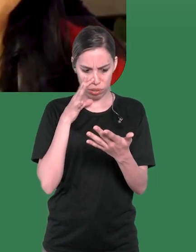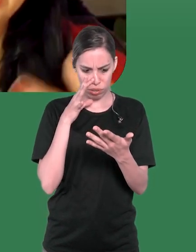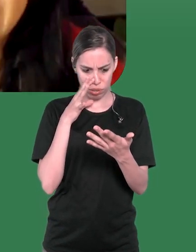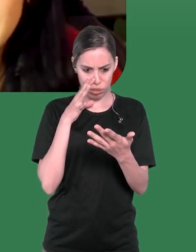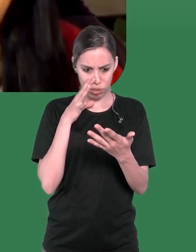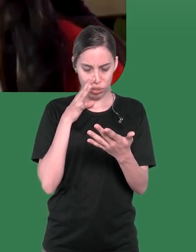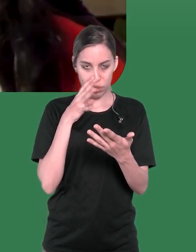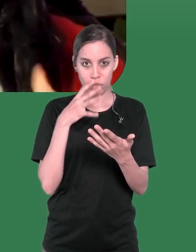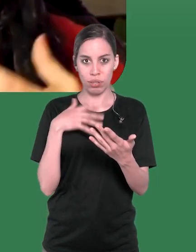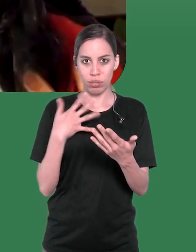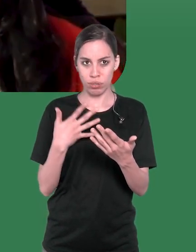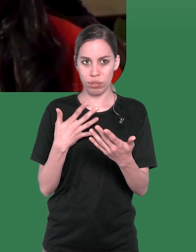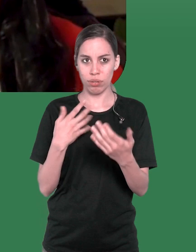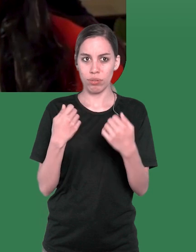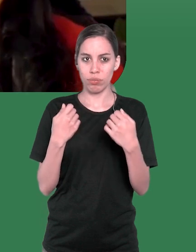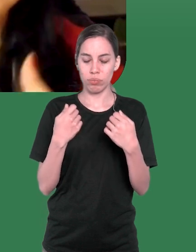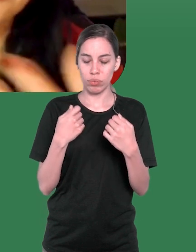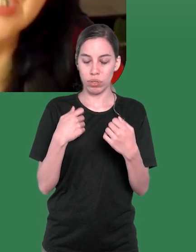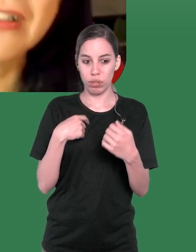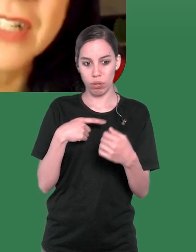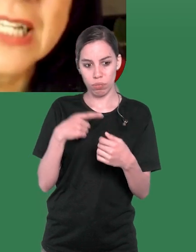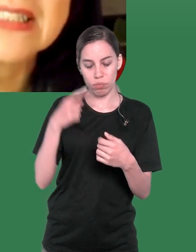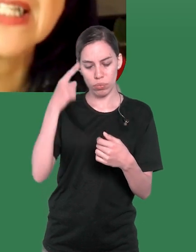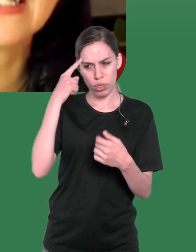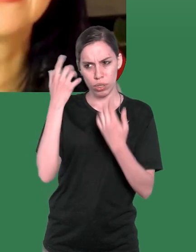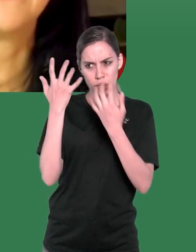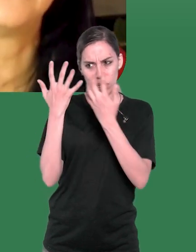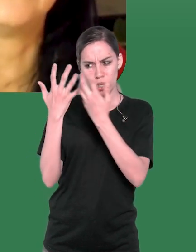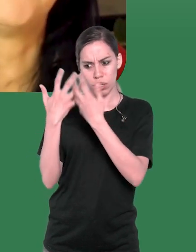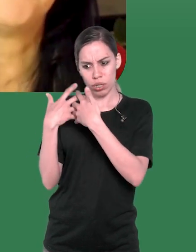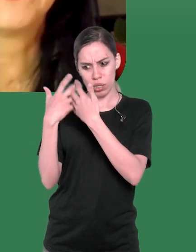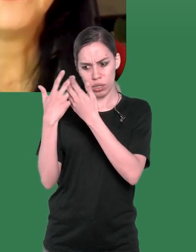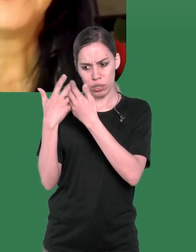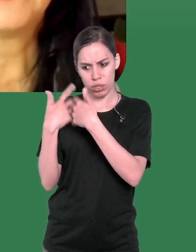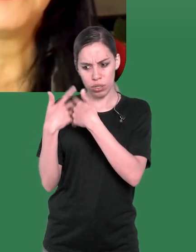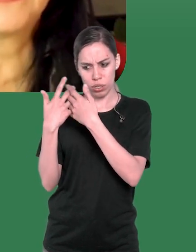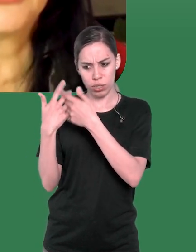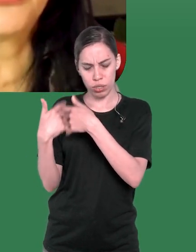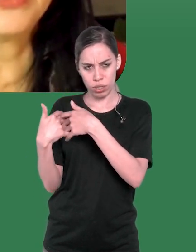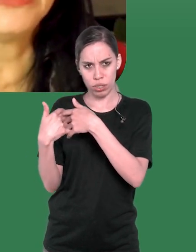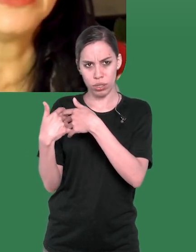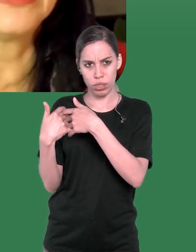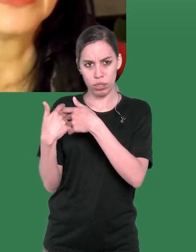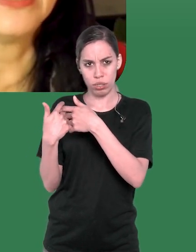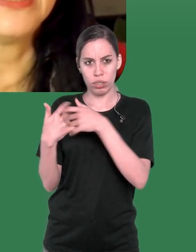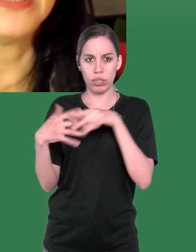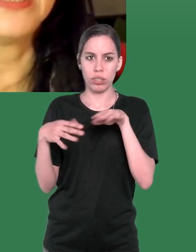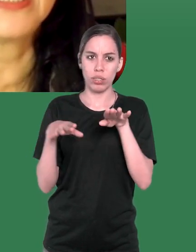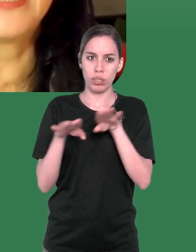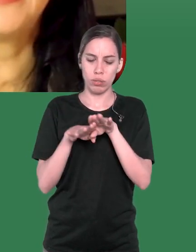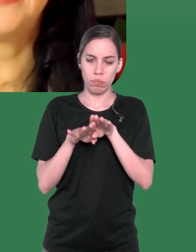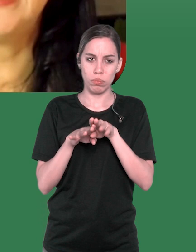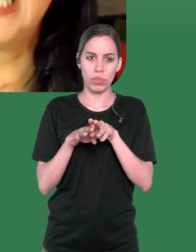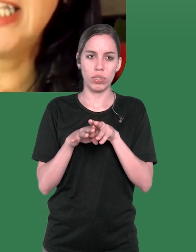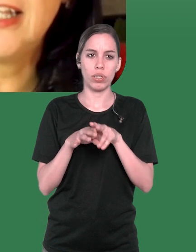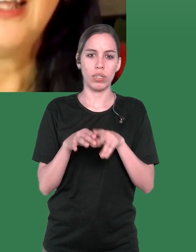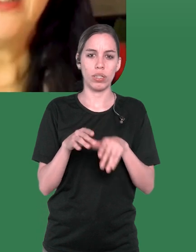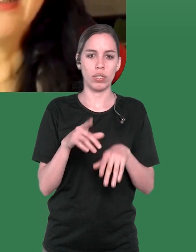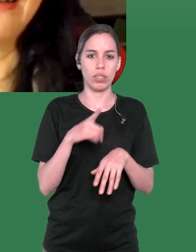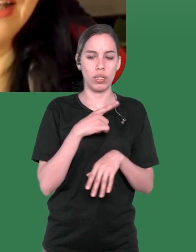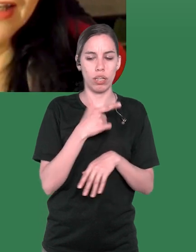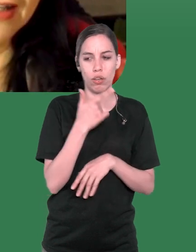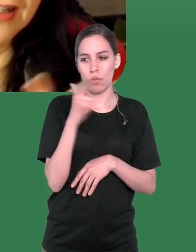eu me detive nessa cena, me detive na cena da cachorrinha